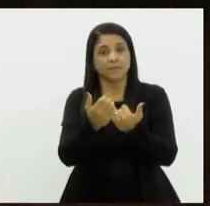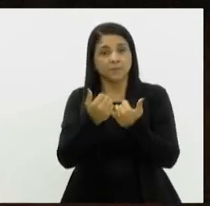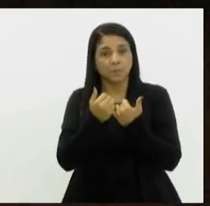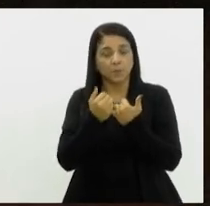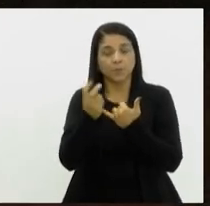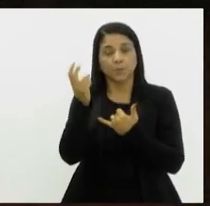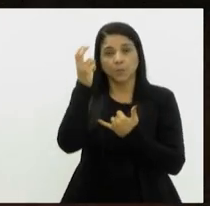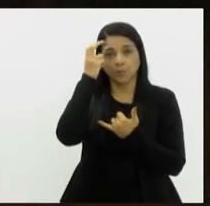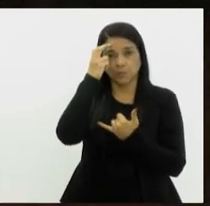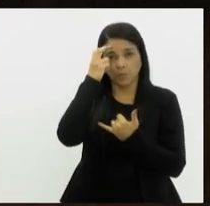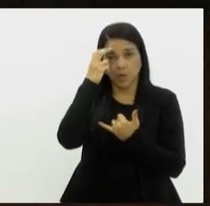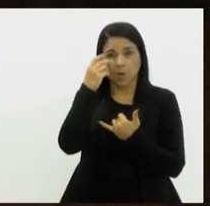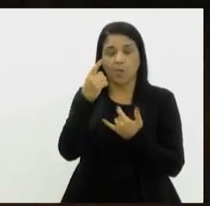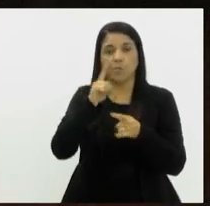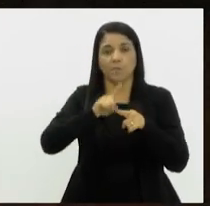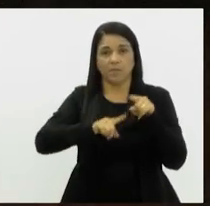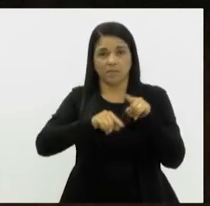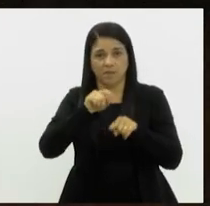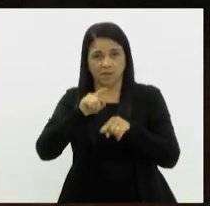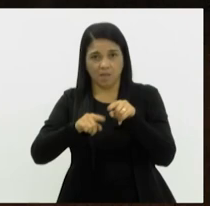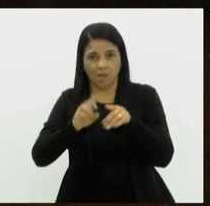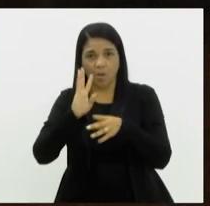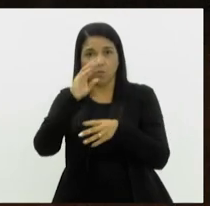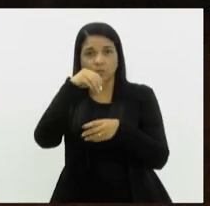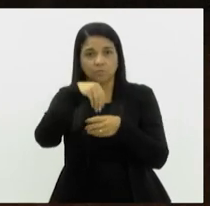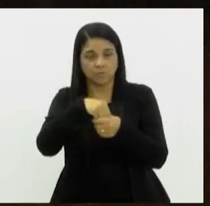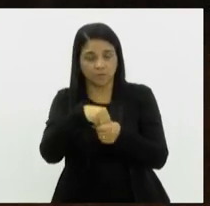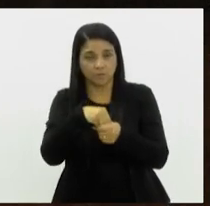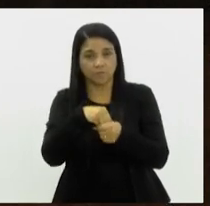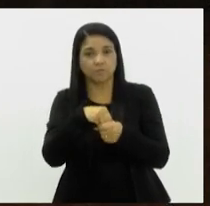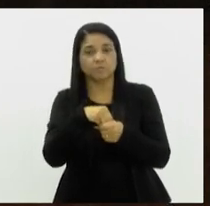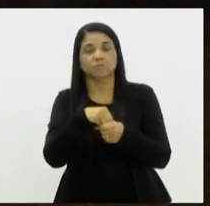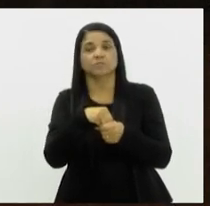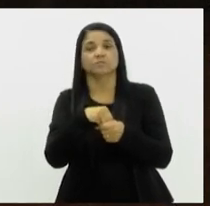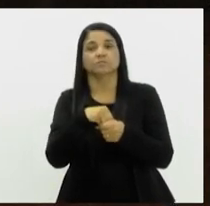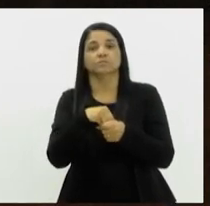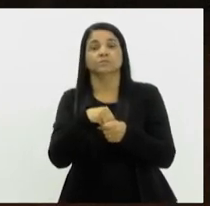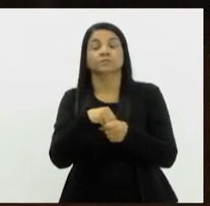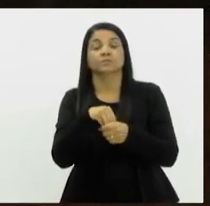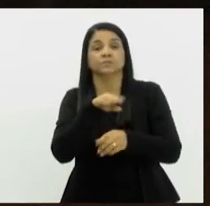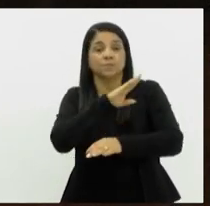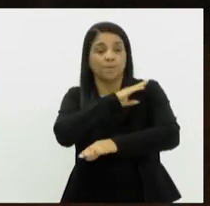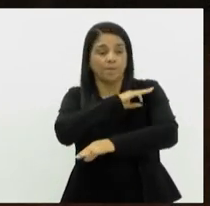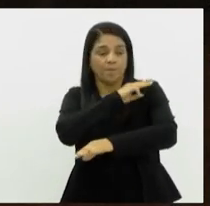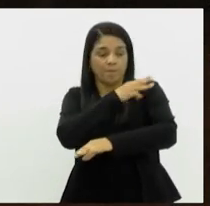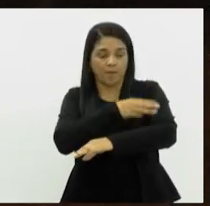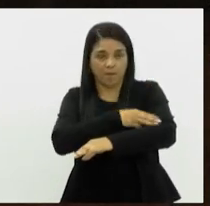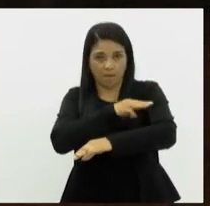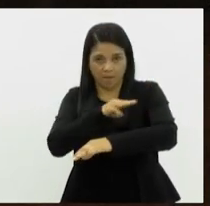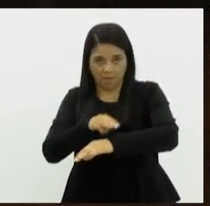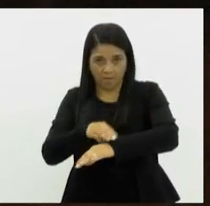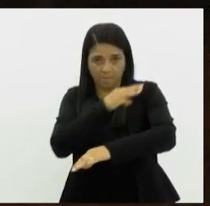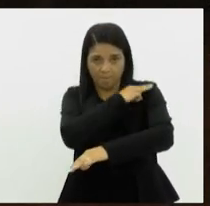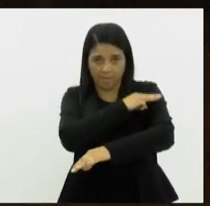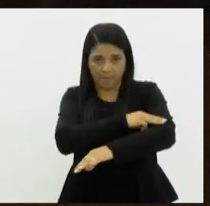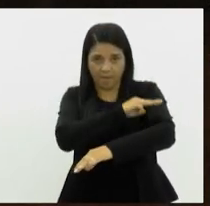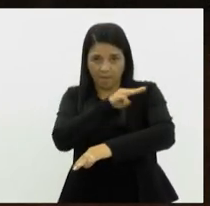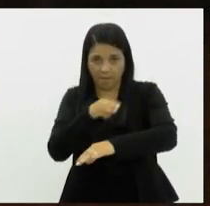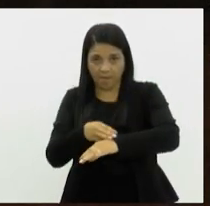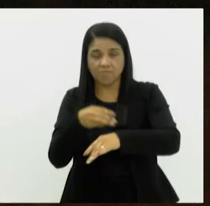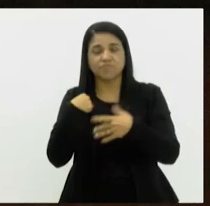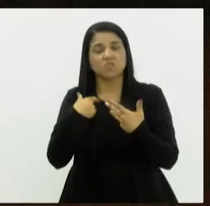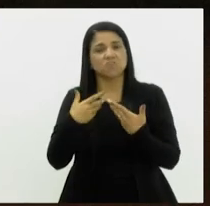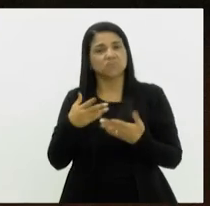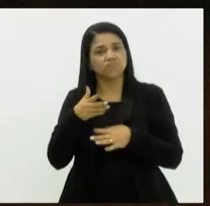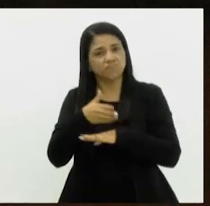Estado do Rio de Janeiro. Eu estive nessa escola, presidenta, dando palestras, fazendo lançamento de livros, fui muito bem recebida, e estive lá a